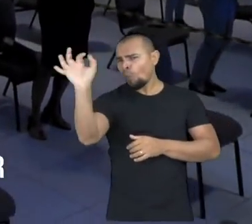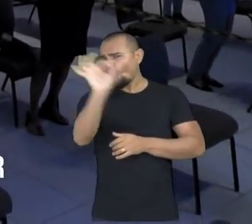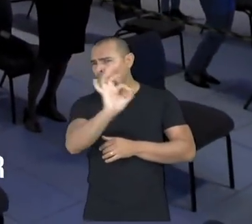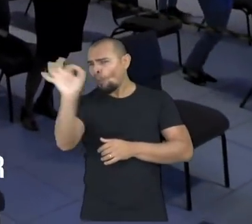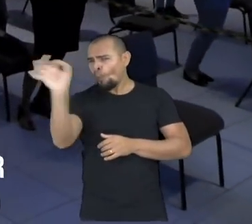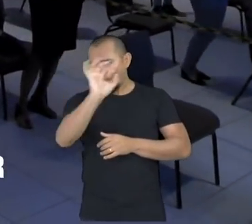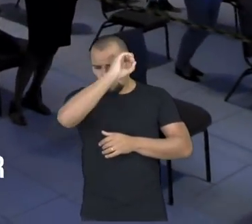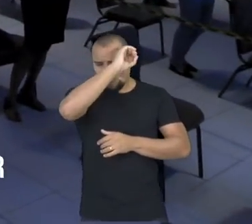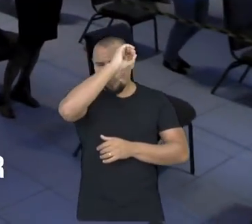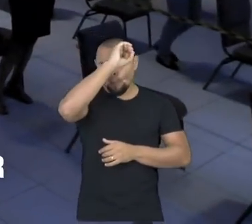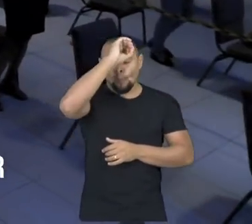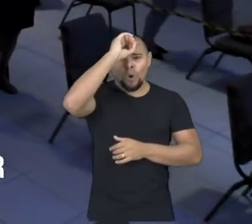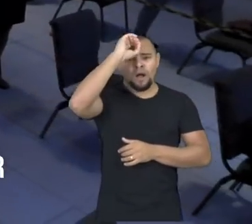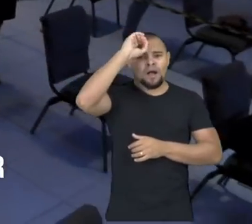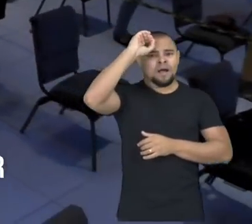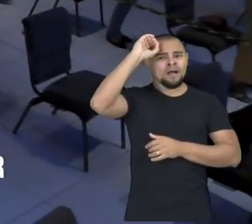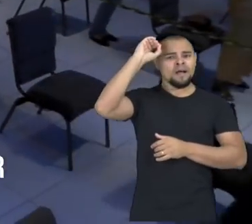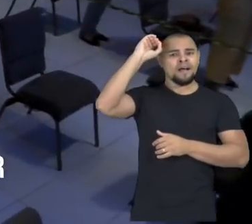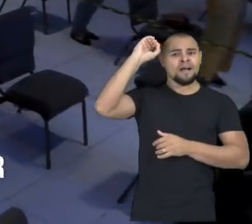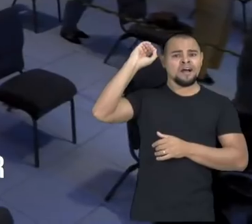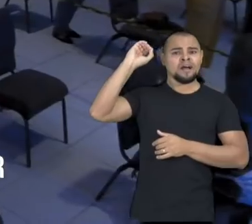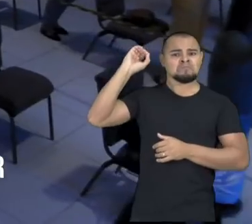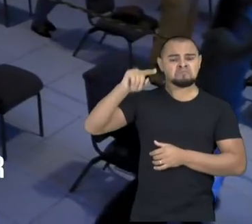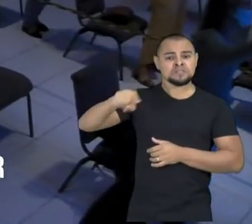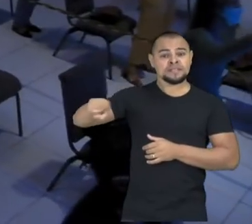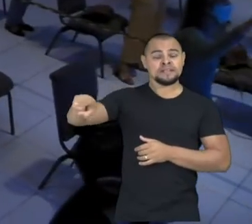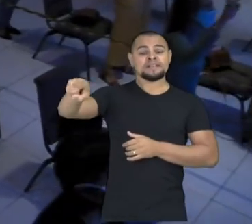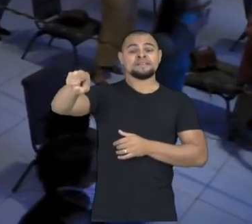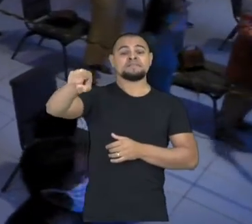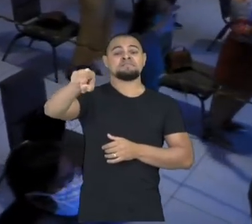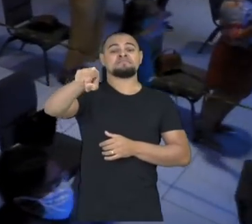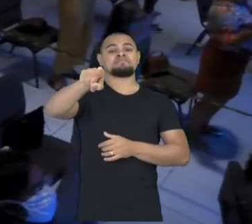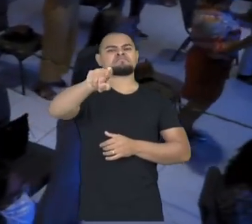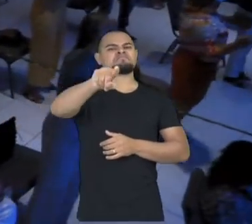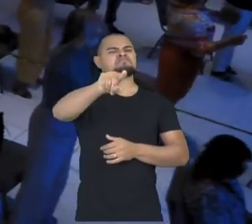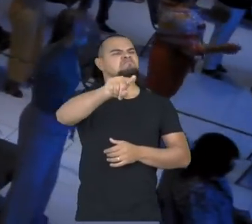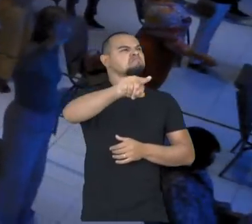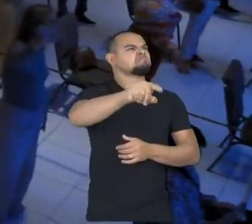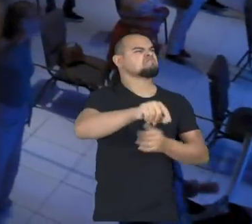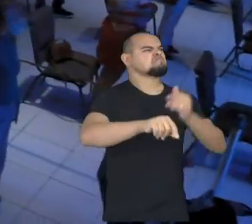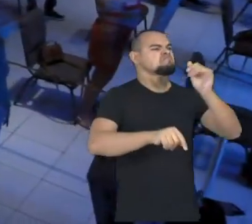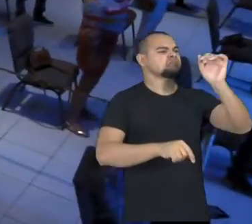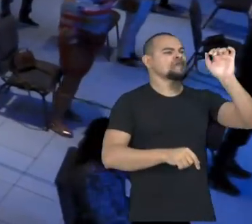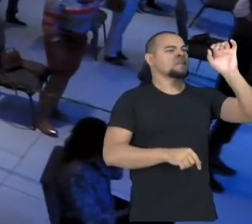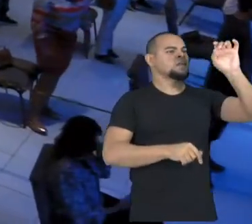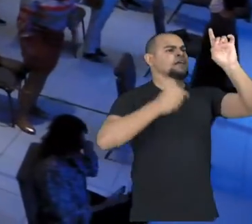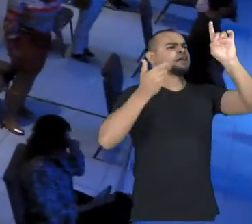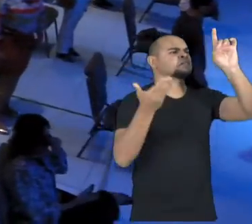Profeta Isaías, ouviu falar, o Senhor.